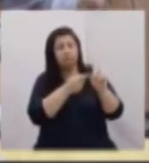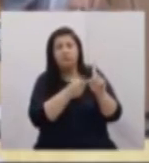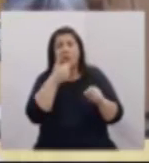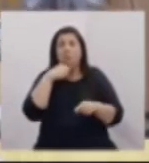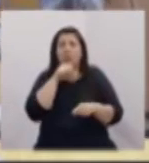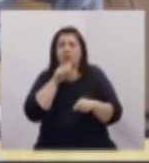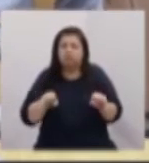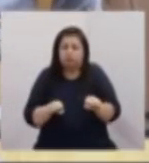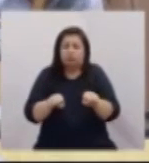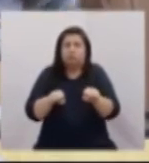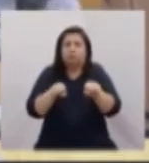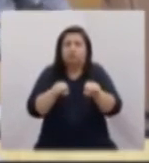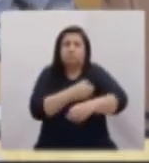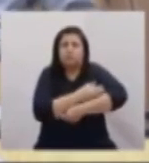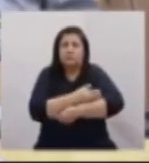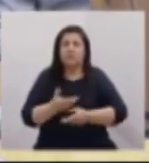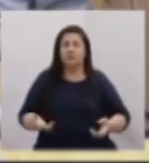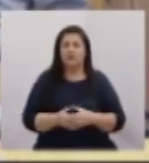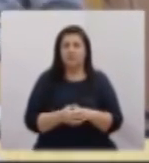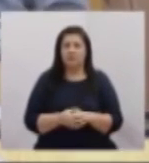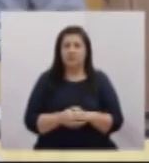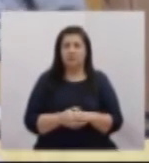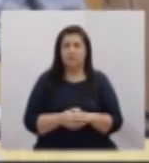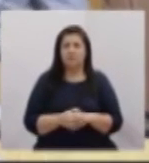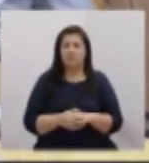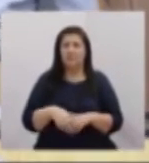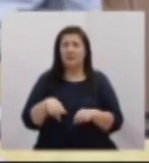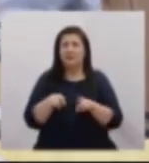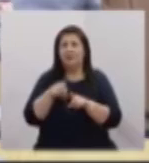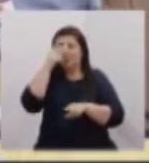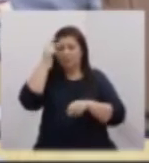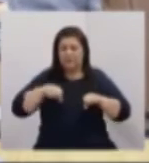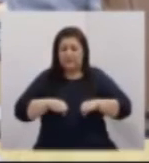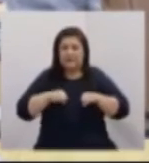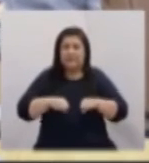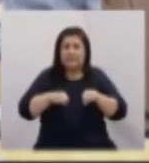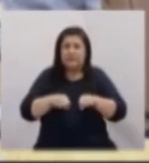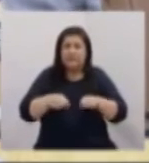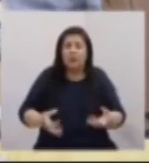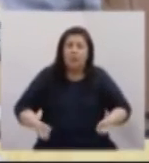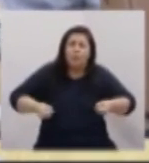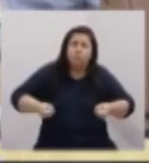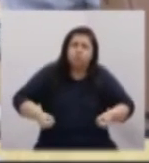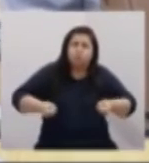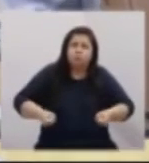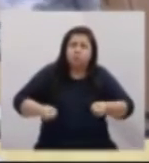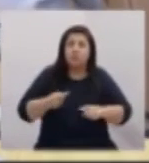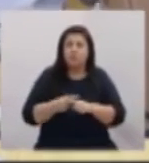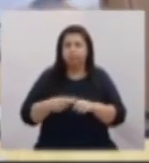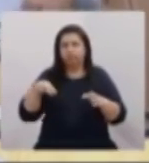com carrinho de bebê e pessoas que vêm dos mercados próximos com carrinho de compras, têm dificuldade de